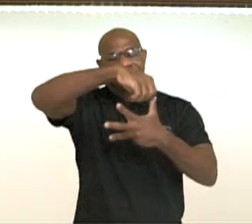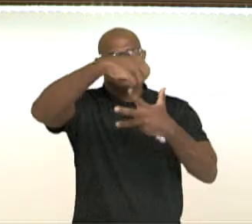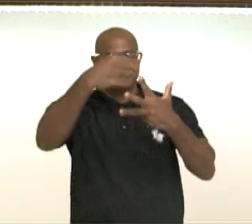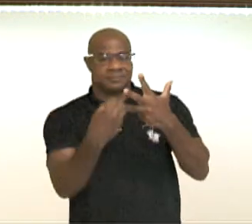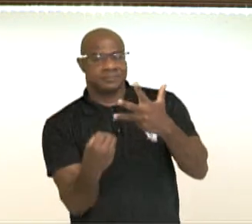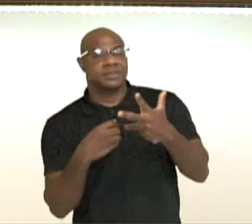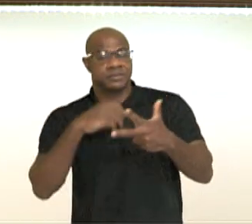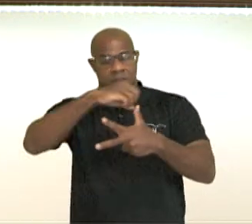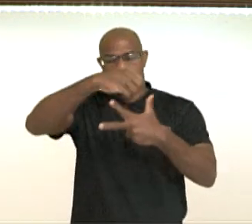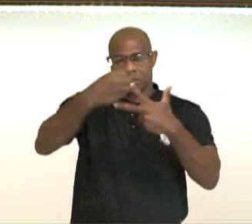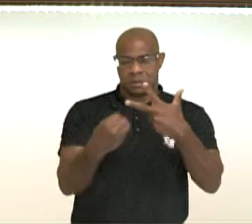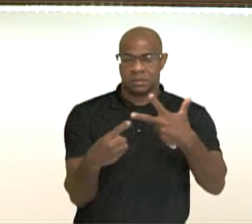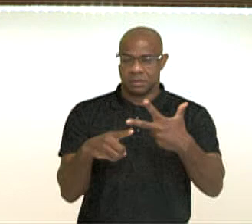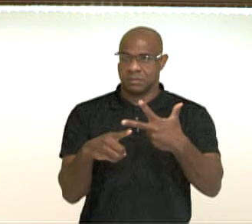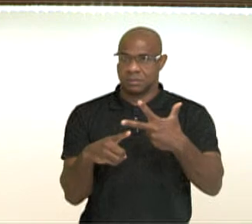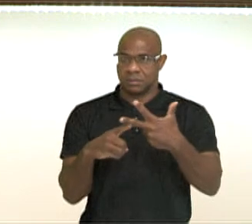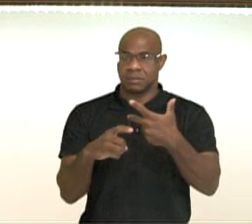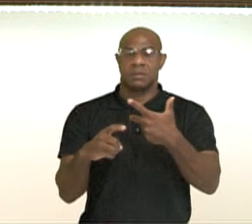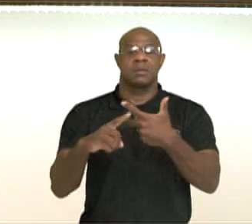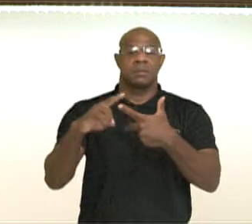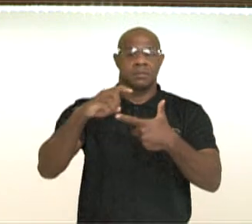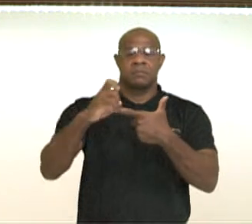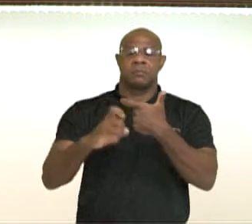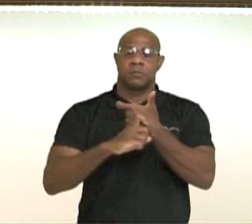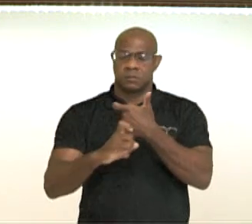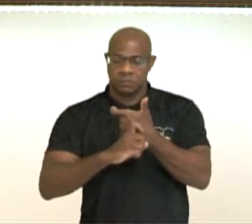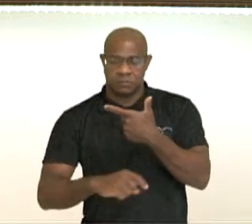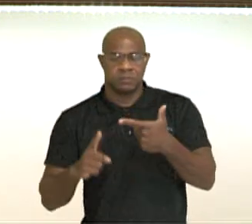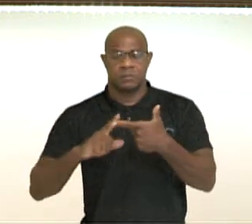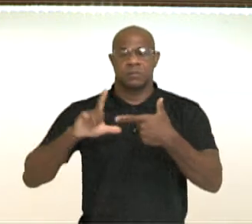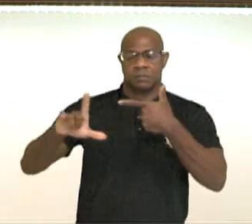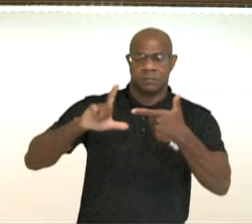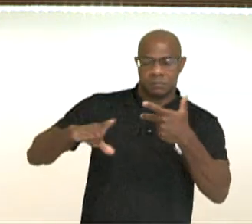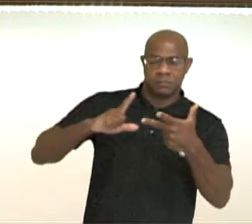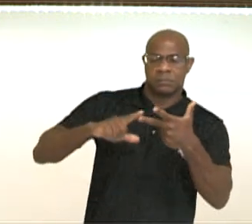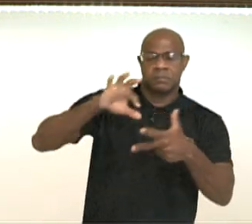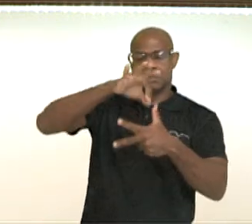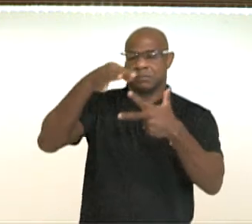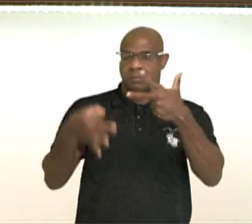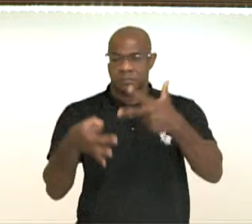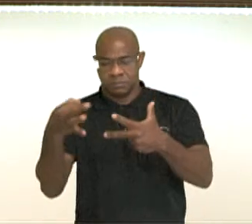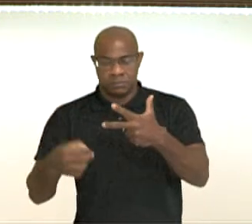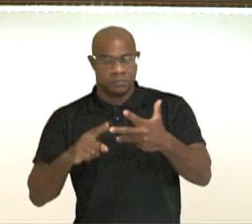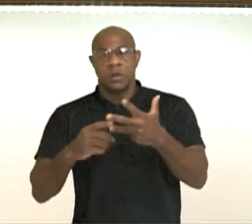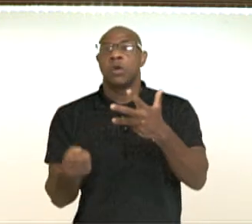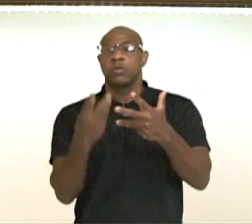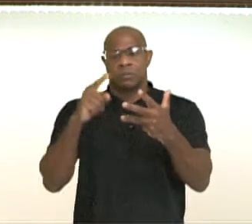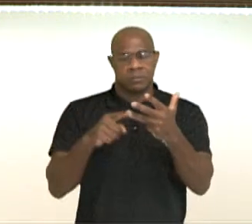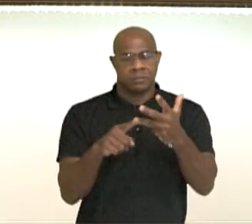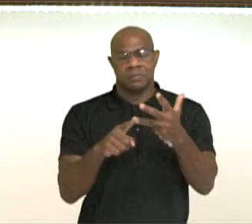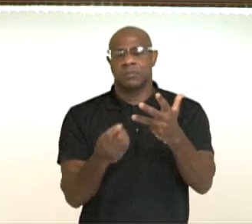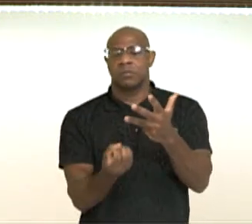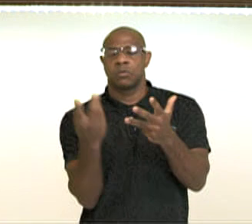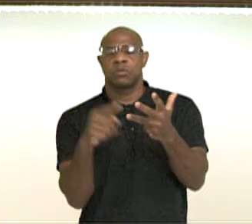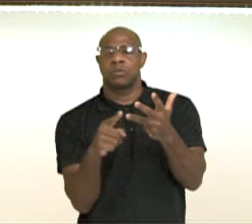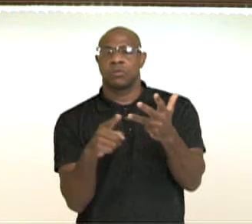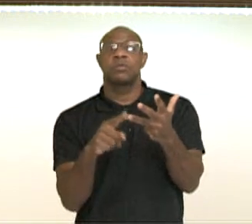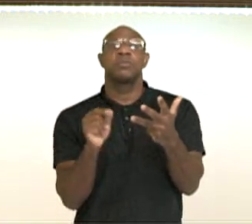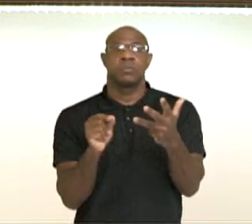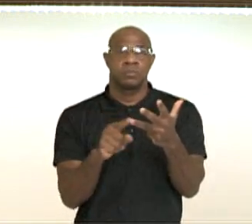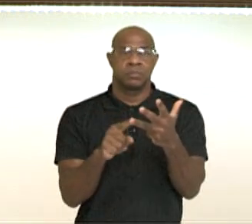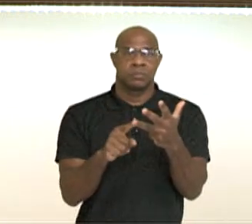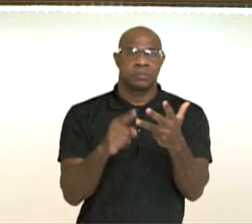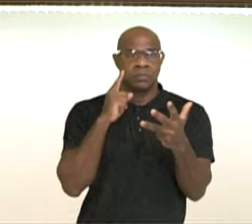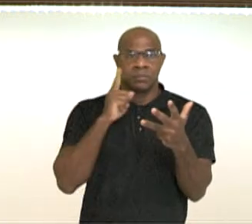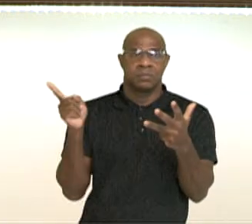primeira Constituição, o poder legislativo, o executivo, o judiciário e um novo poder diferenciado que era o